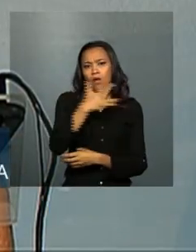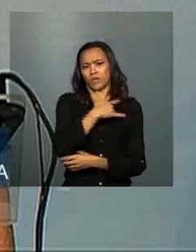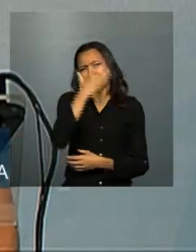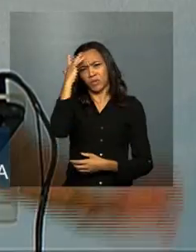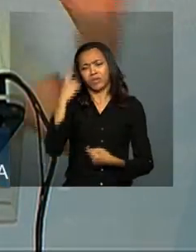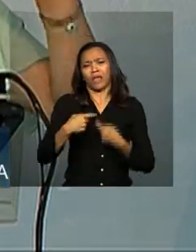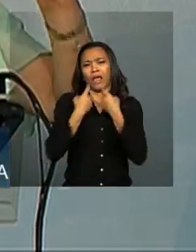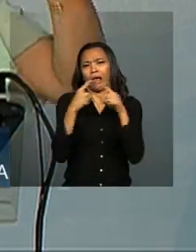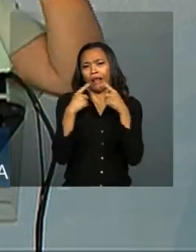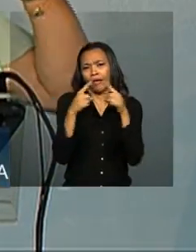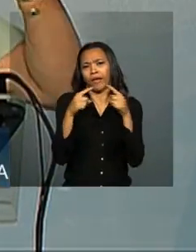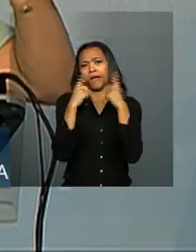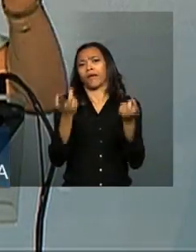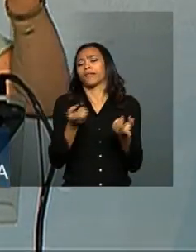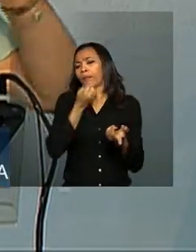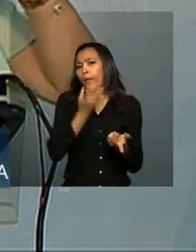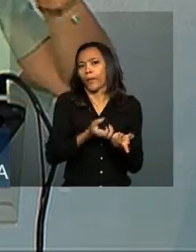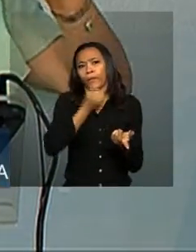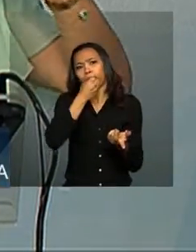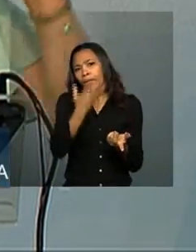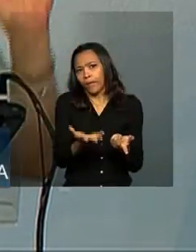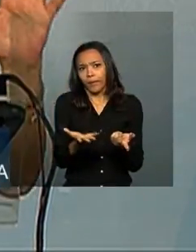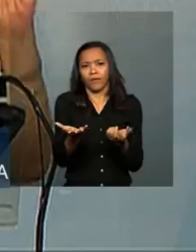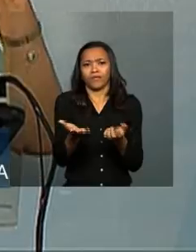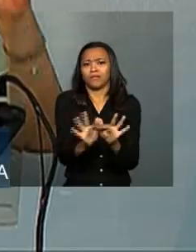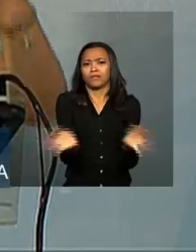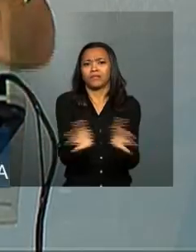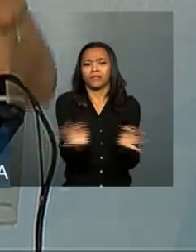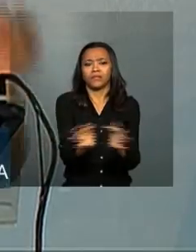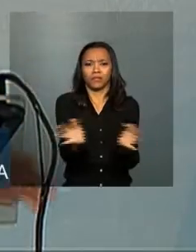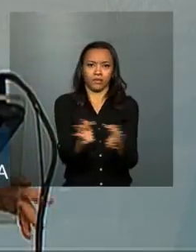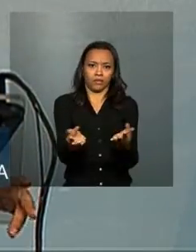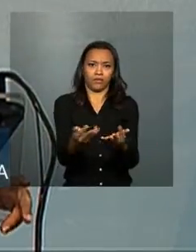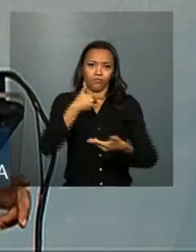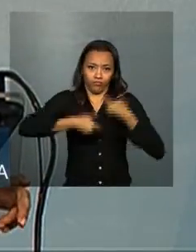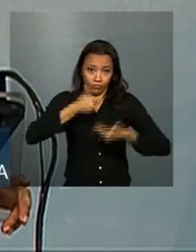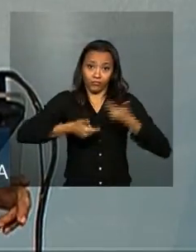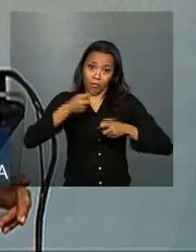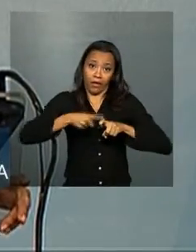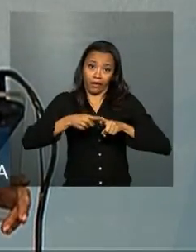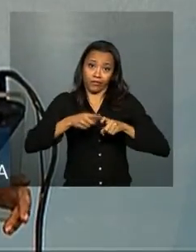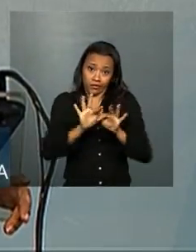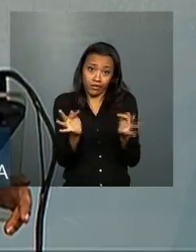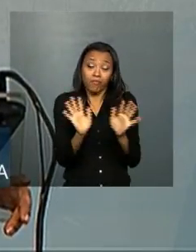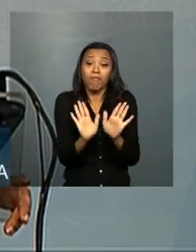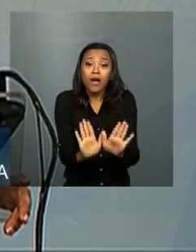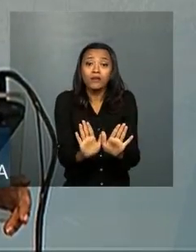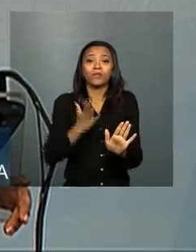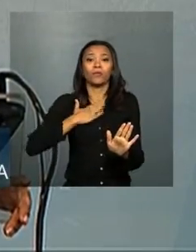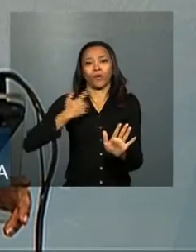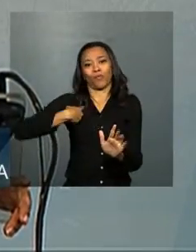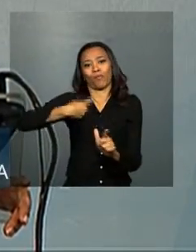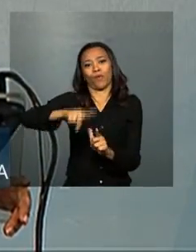queixa que está bom, na atenção básica até, né, nós temos condições de ser atendidos. Mas o meu